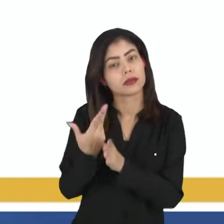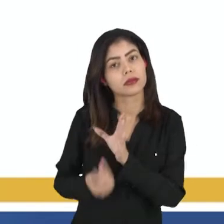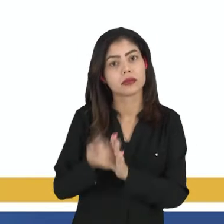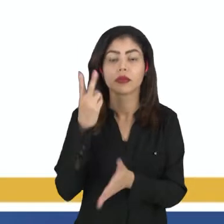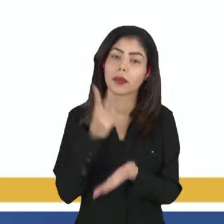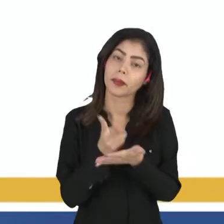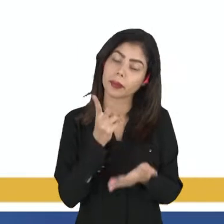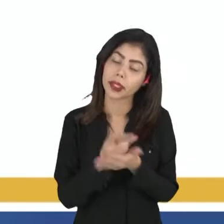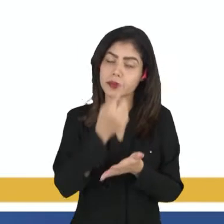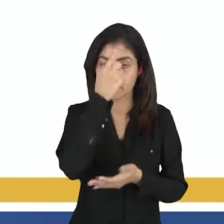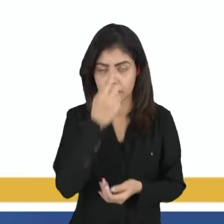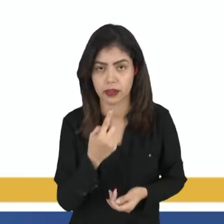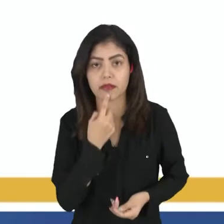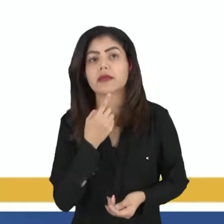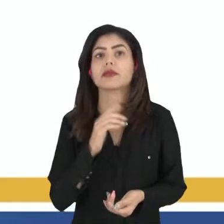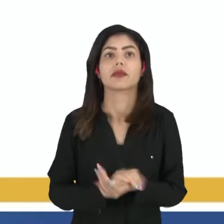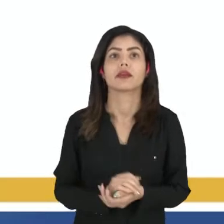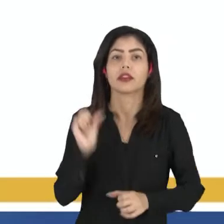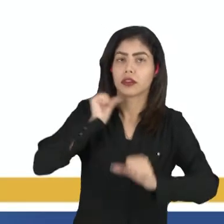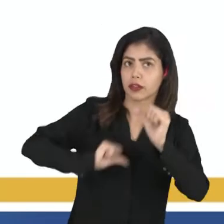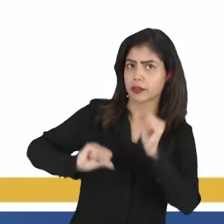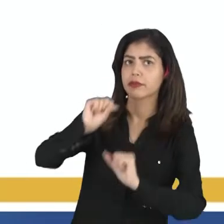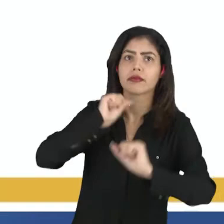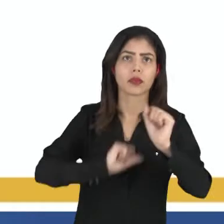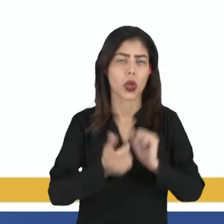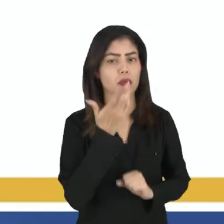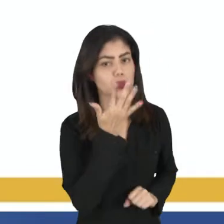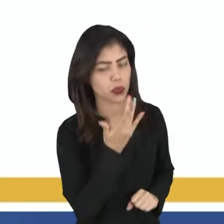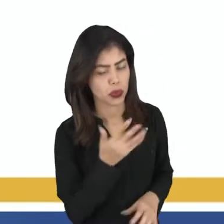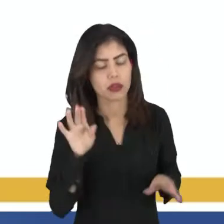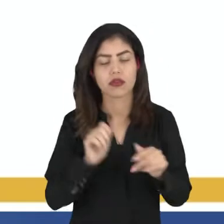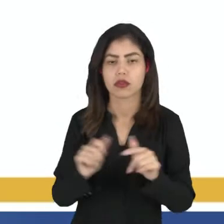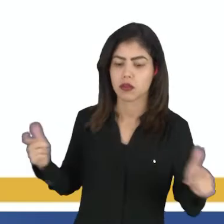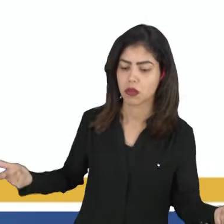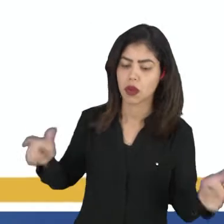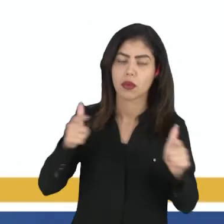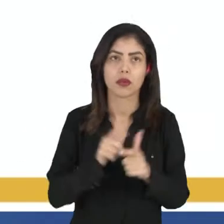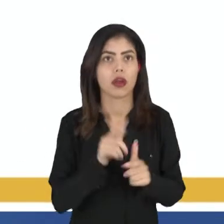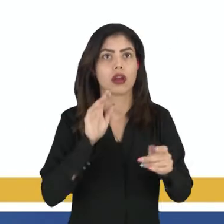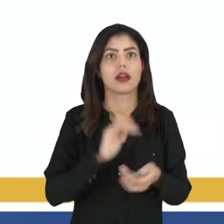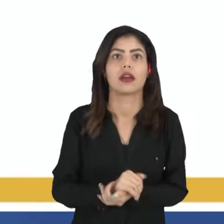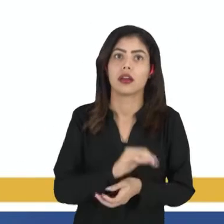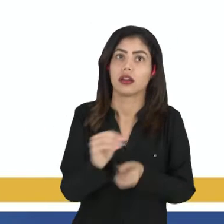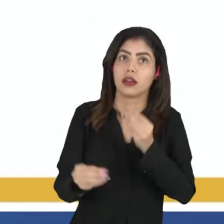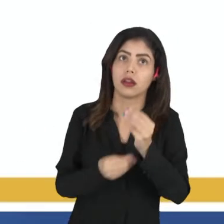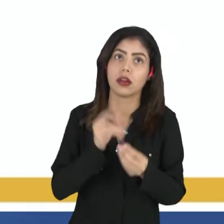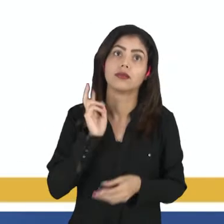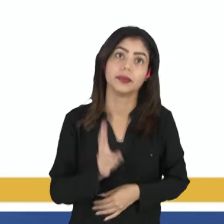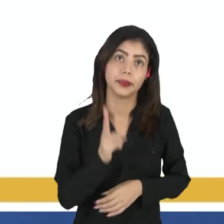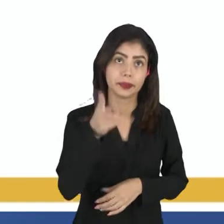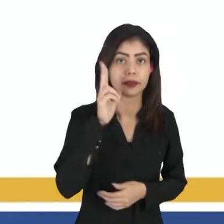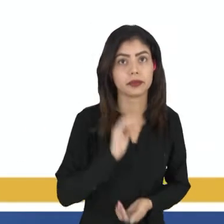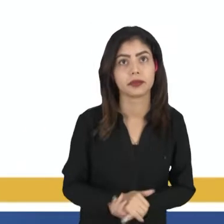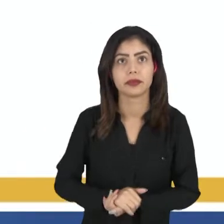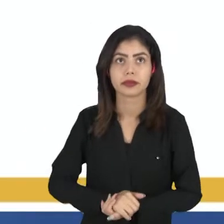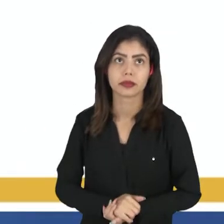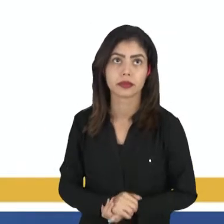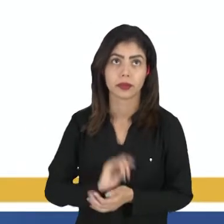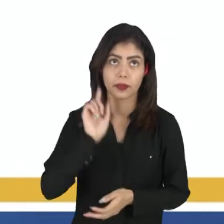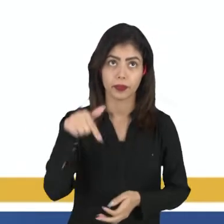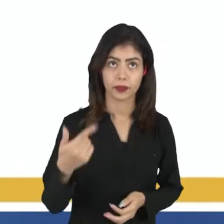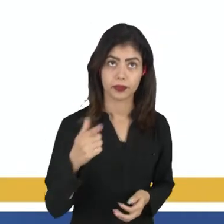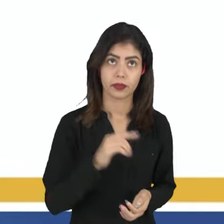de uma mesma imagem e aí eles vão alterando os padrões de cores, tamanhos, né? Mas a forma continua a mesma.